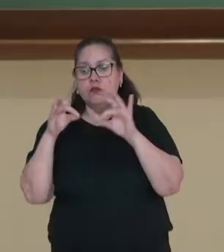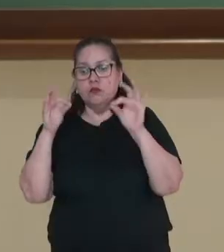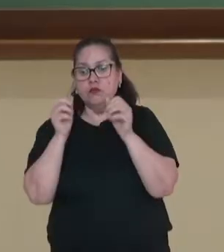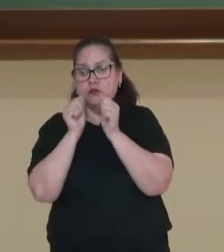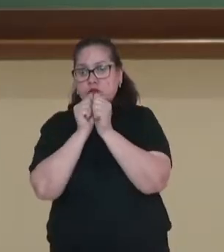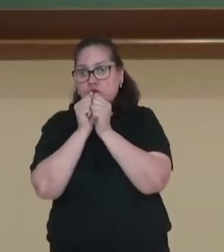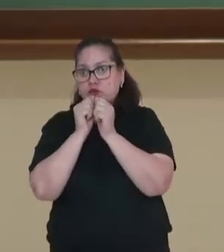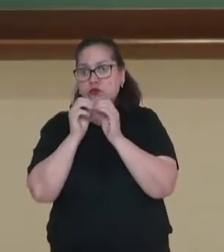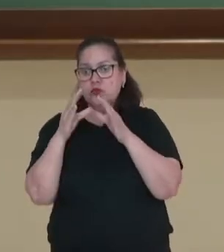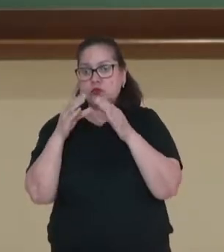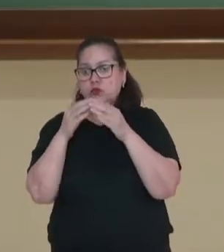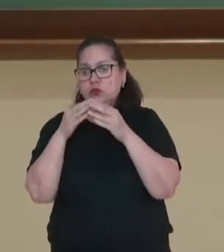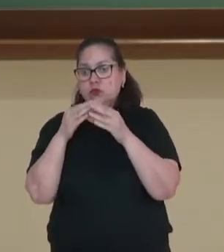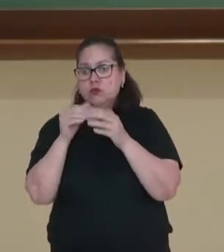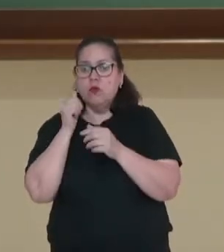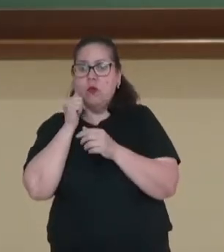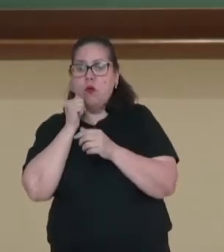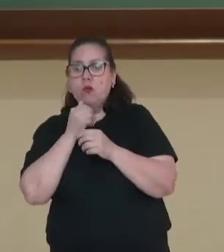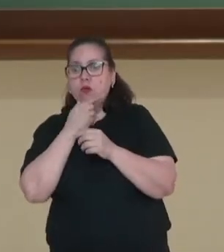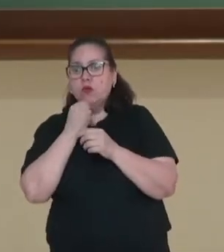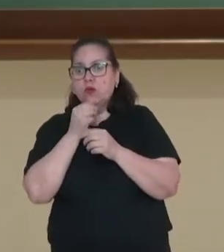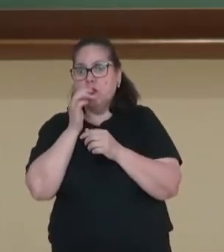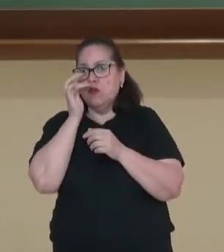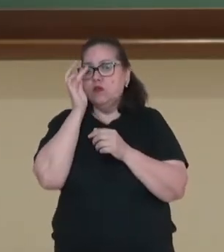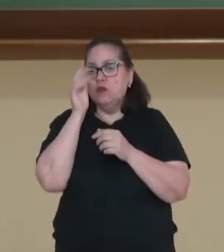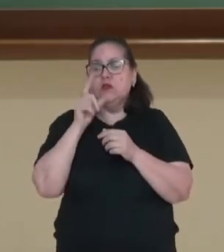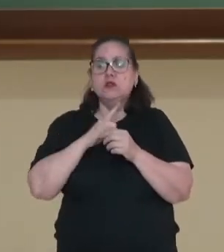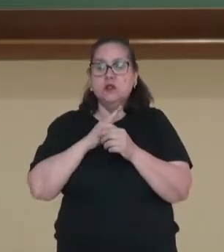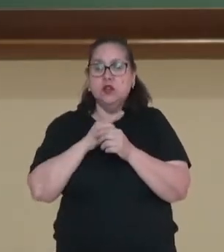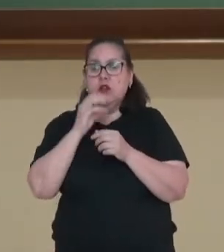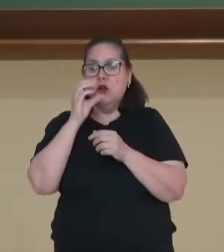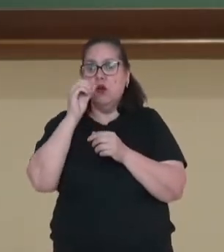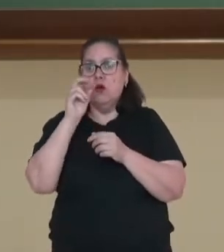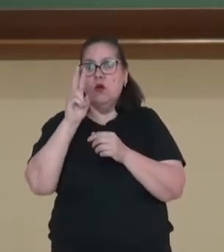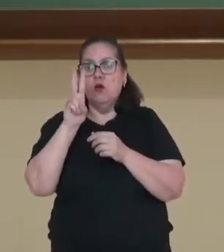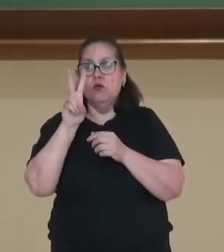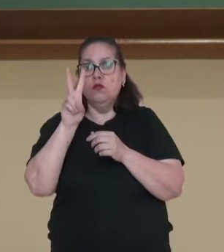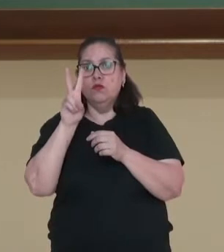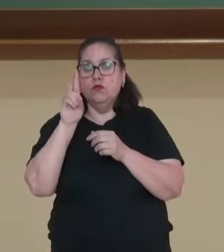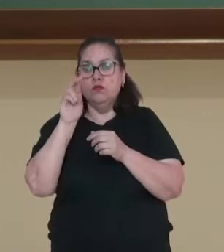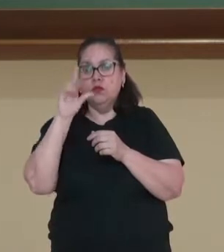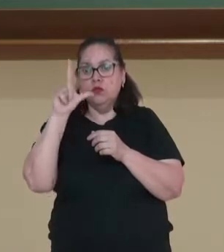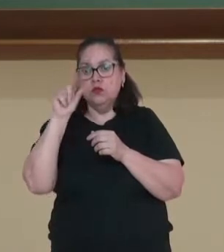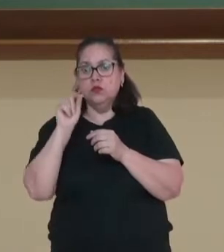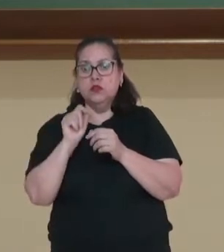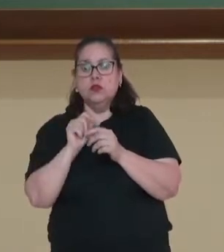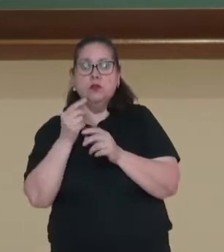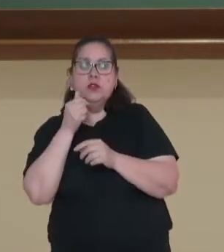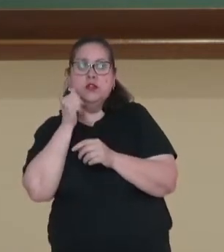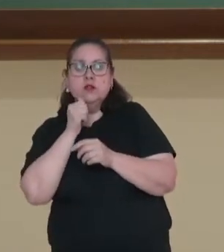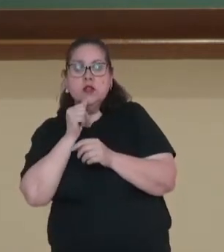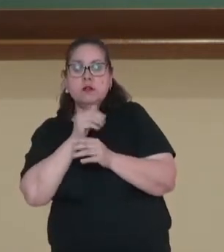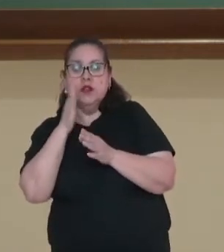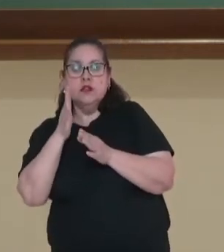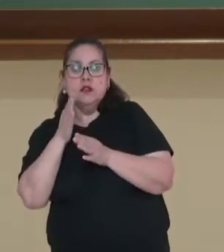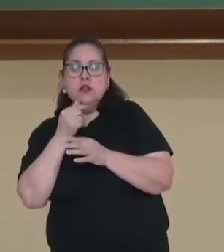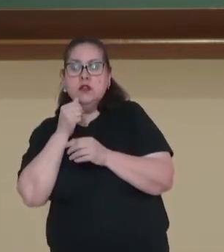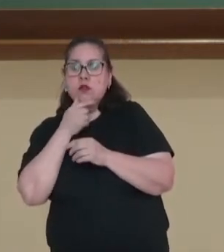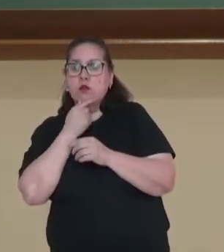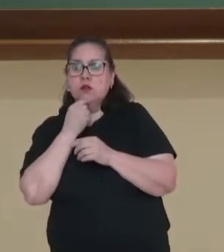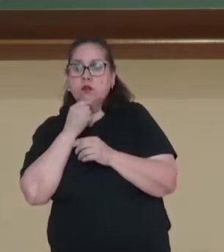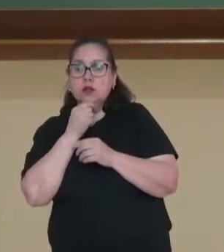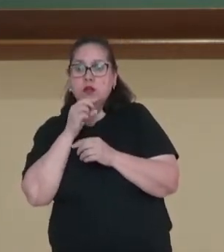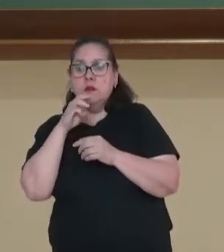os óvulos, tá? Então, sim, as plantas, as flores, elas têm óvulos, que são os gametas femininos, E a parte masculina, ela vai ter os